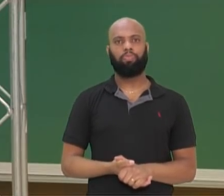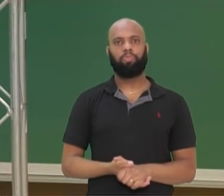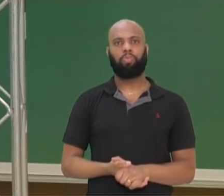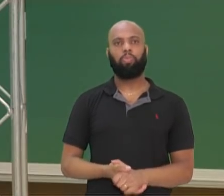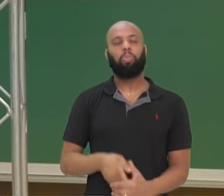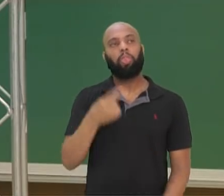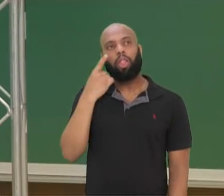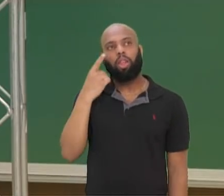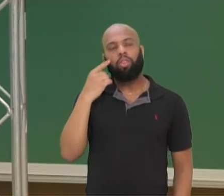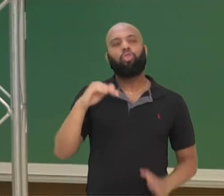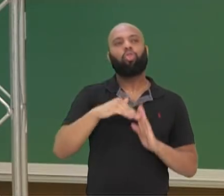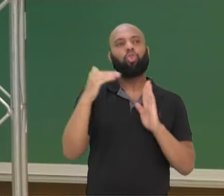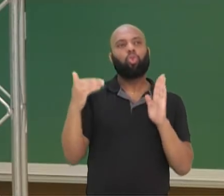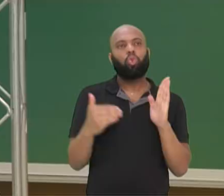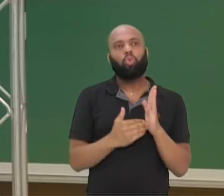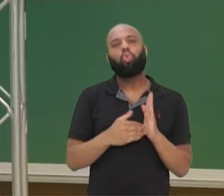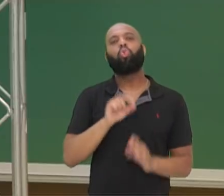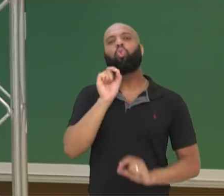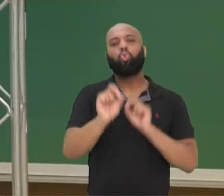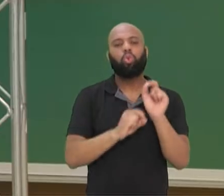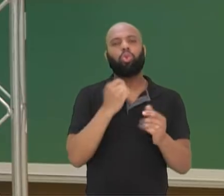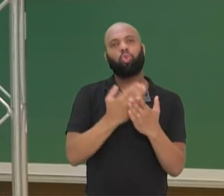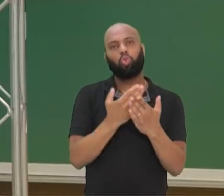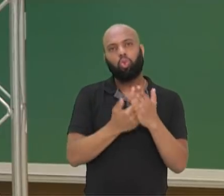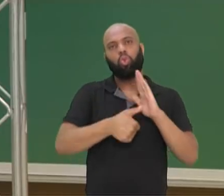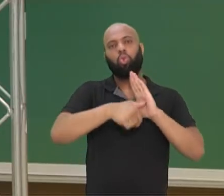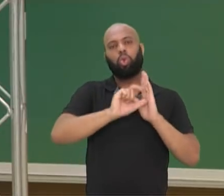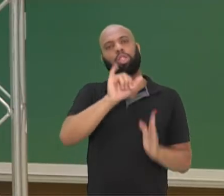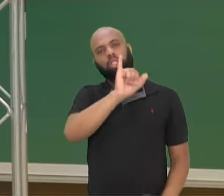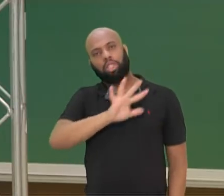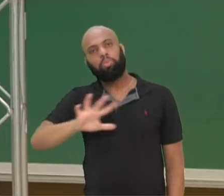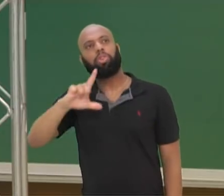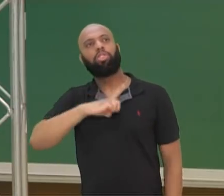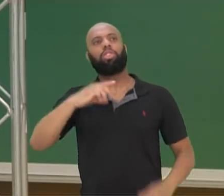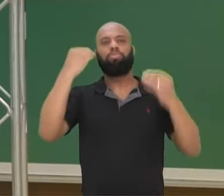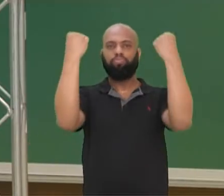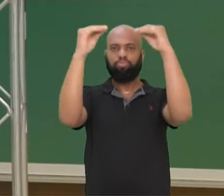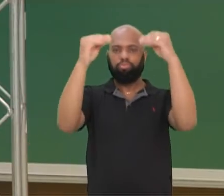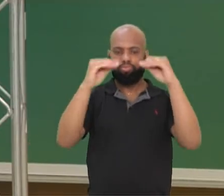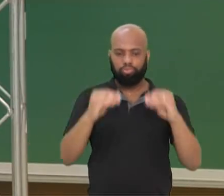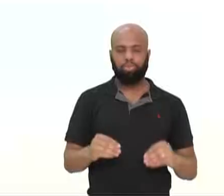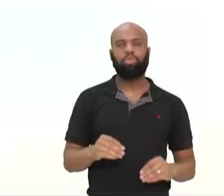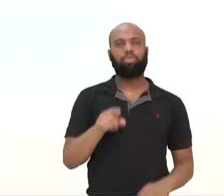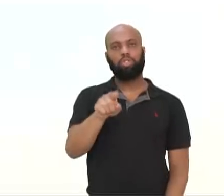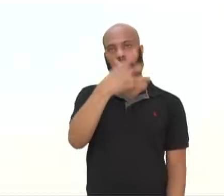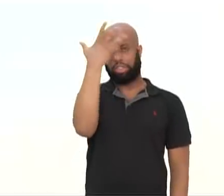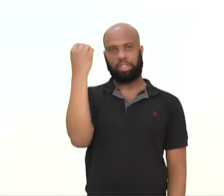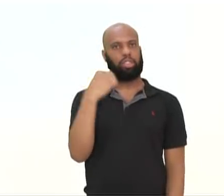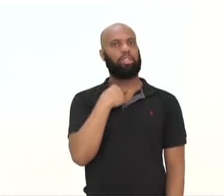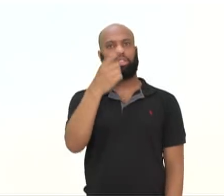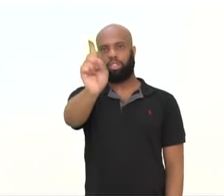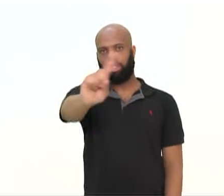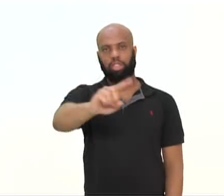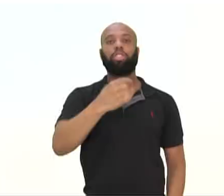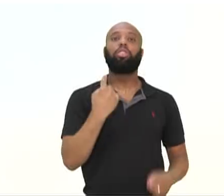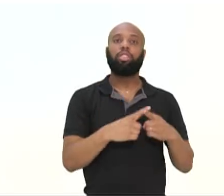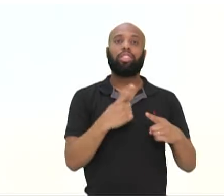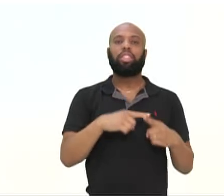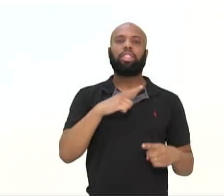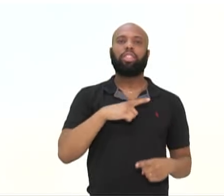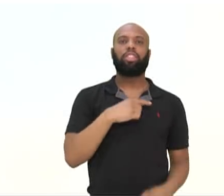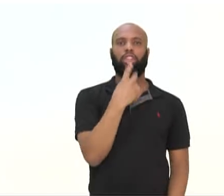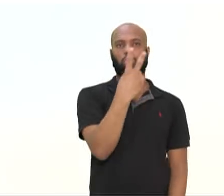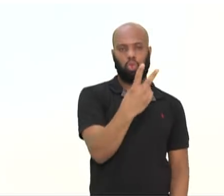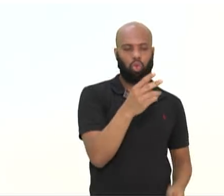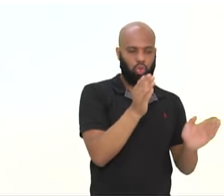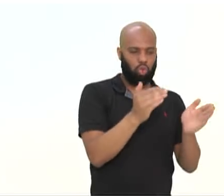Então tá aqui, todos os paralelepípedos que nós estávamos comentando da figura anterior estão descritos aqui para você não esquecer, certo? Os 2 cubinhos, A ao